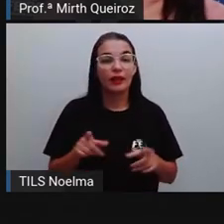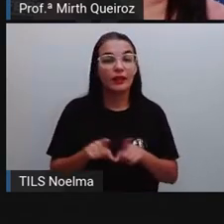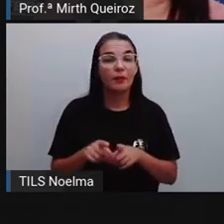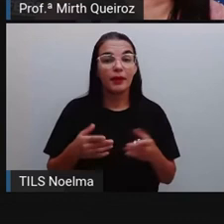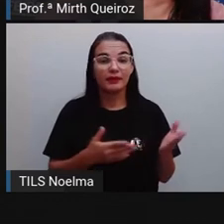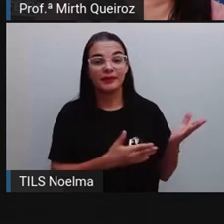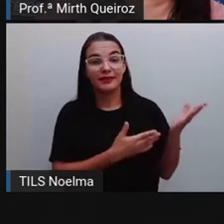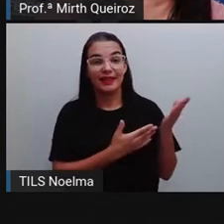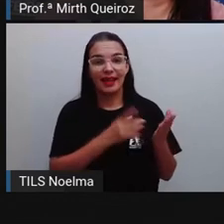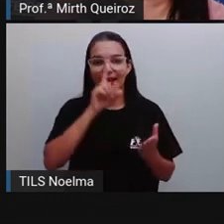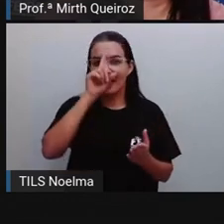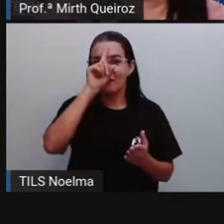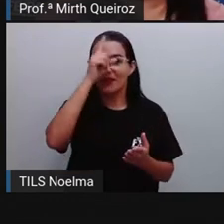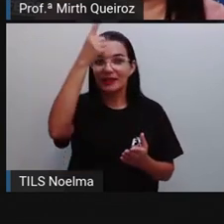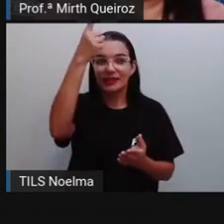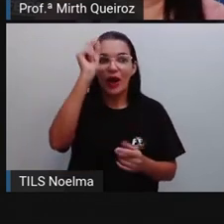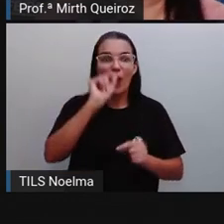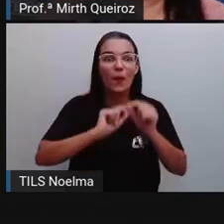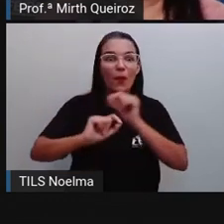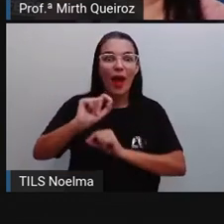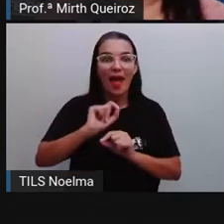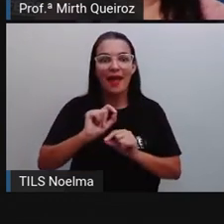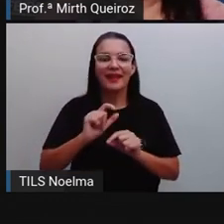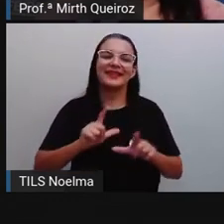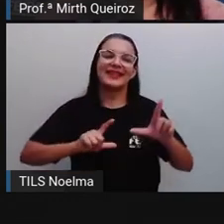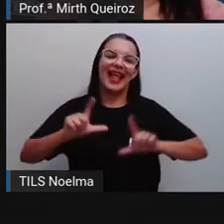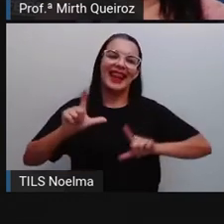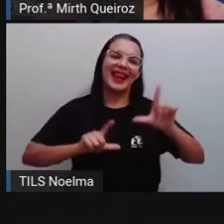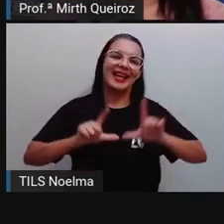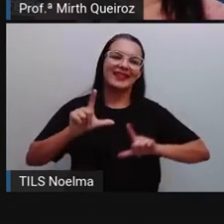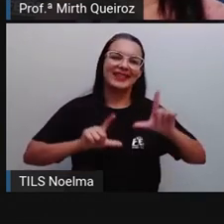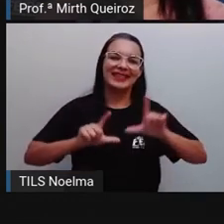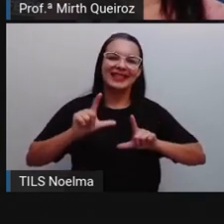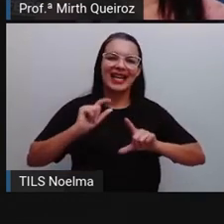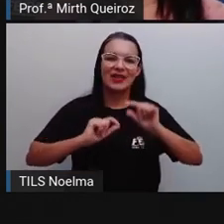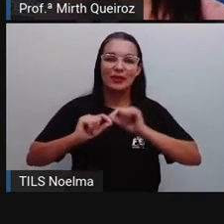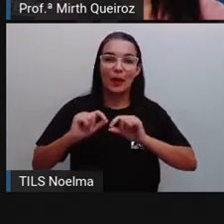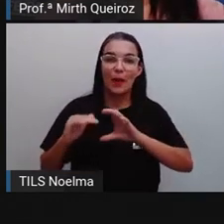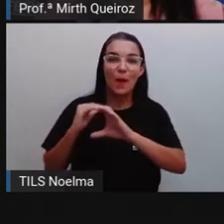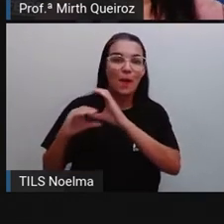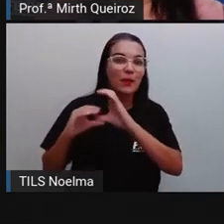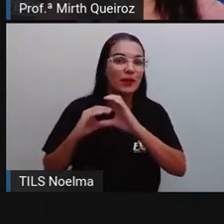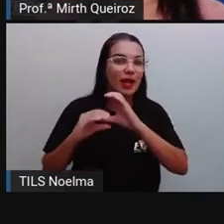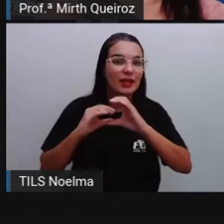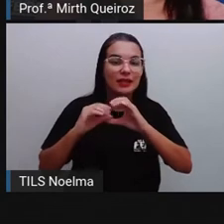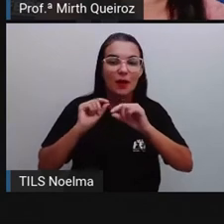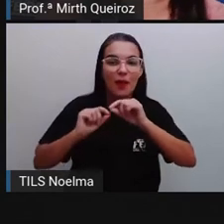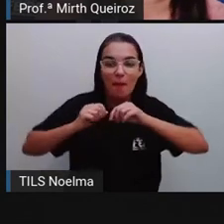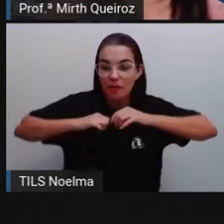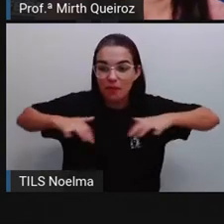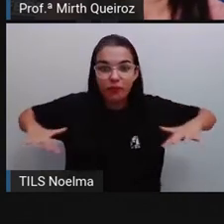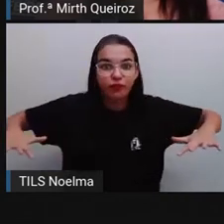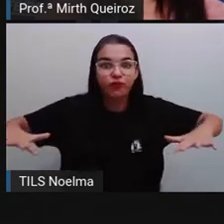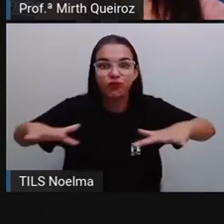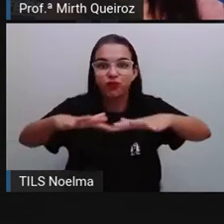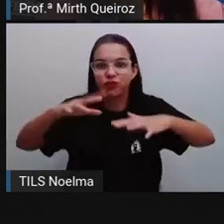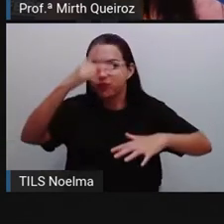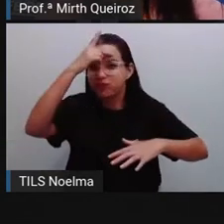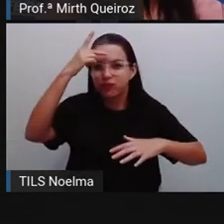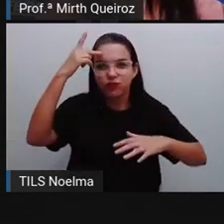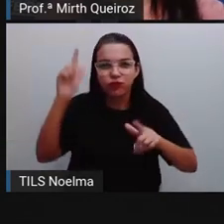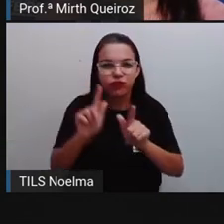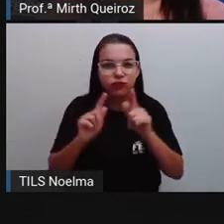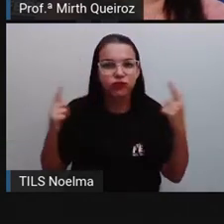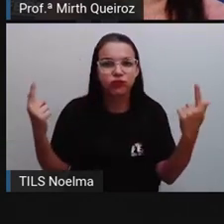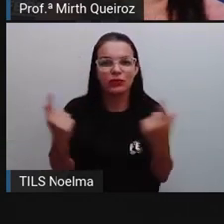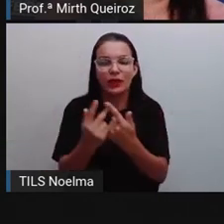a invenção da televisão, né? A televisão, que é um meio de comunicação de massa, não foi datada